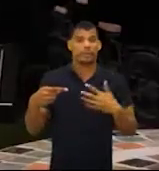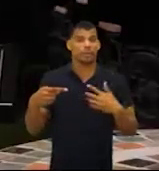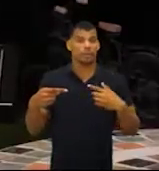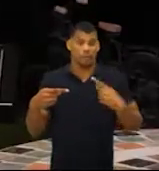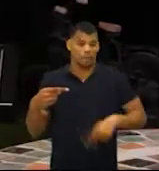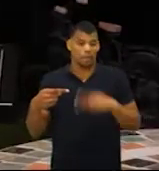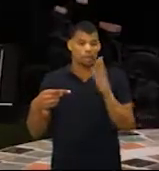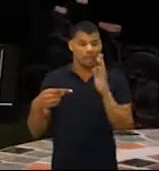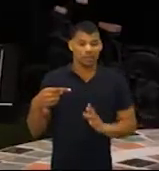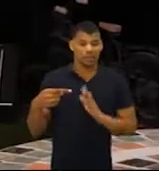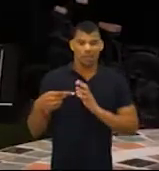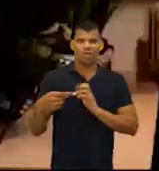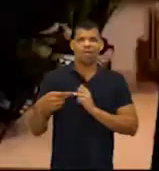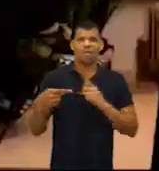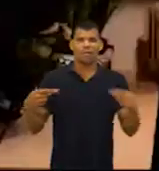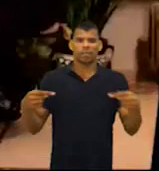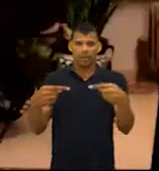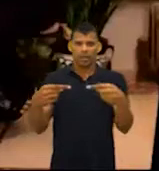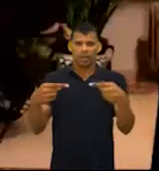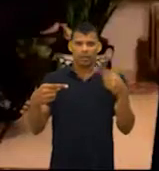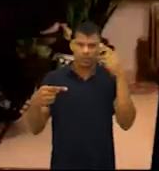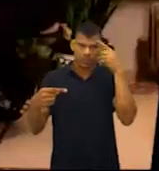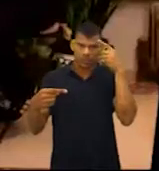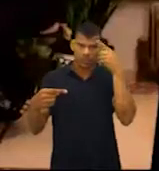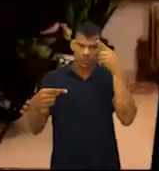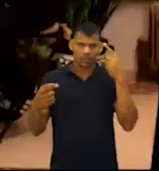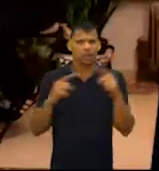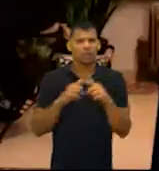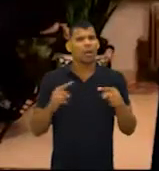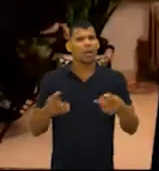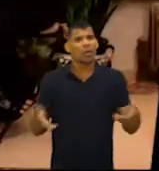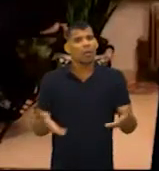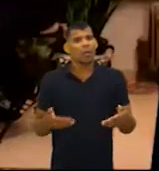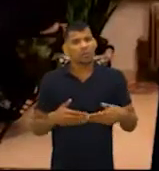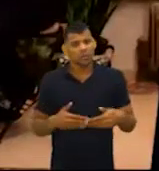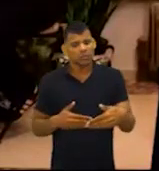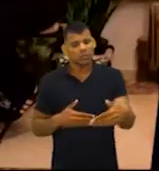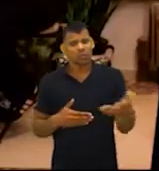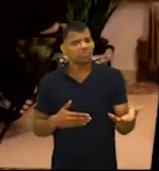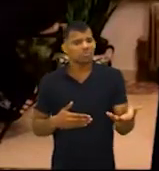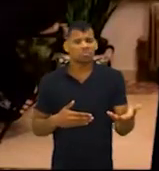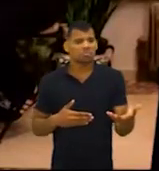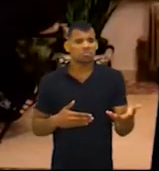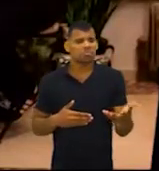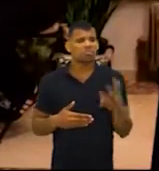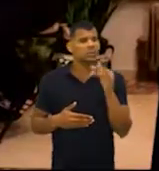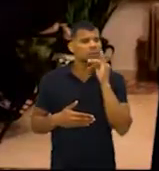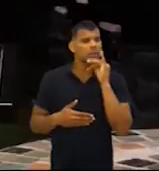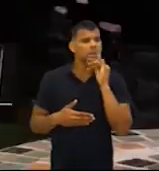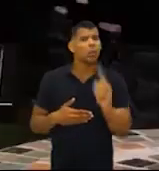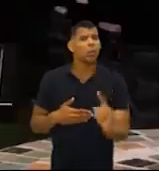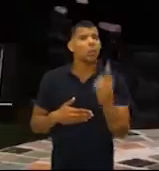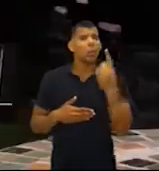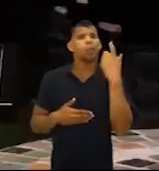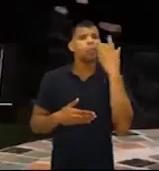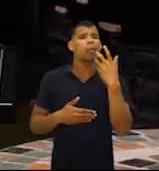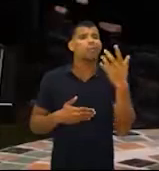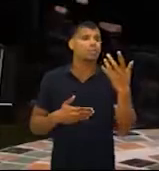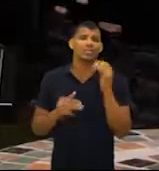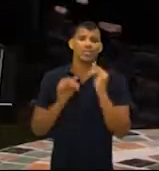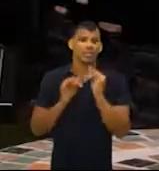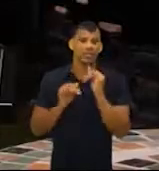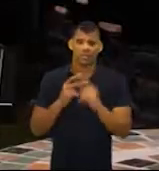saudável essa competição, mas, por um lado, eu acho que a Leila tem razão, não existe mais um canal